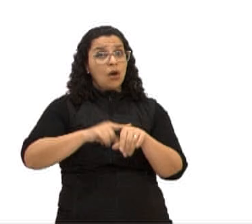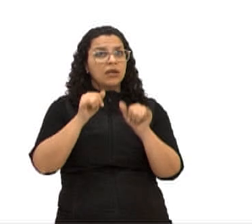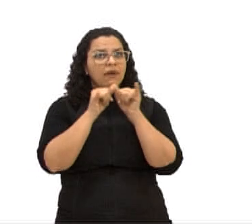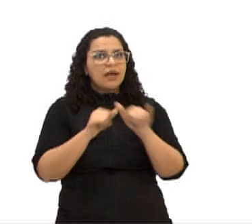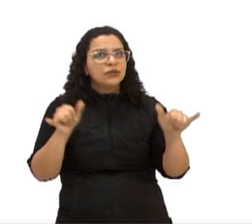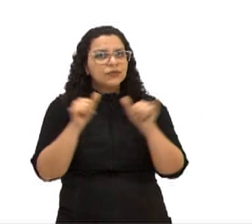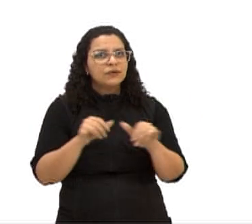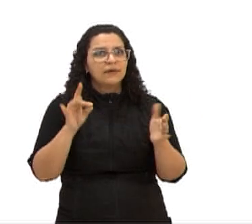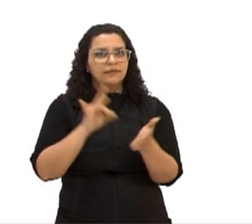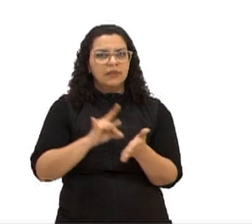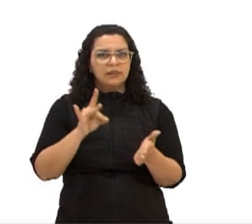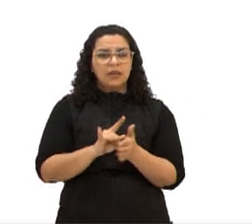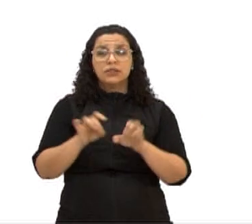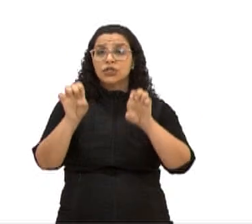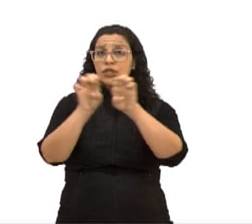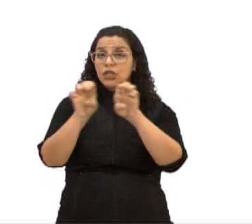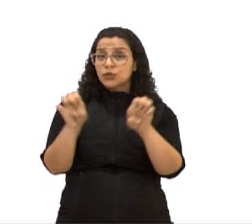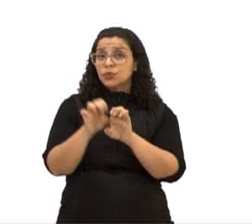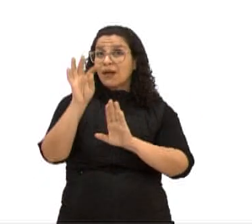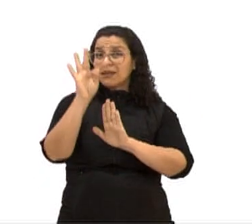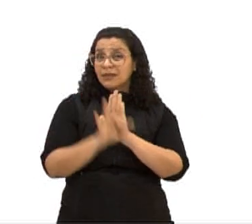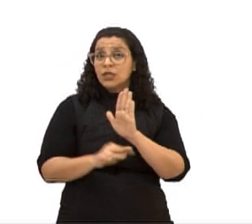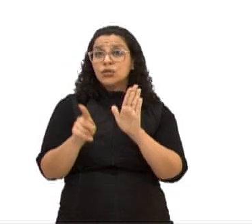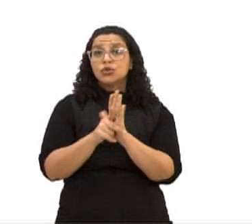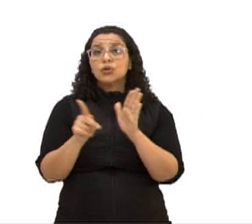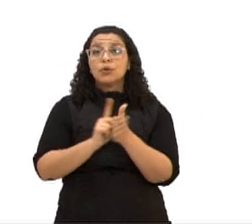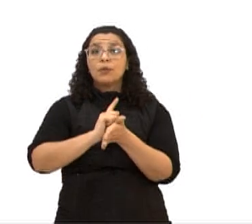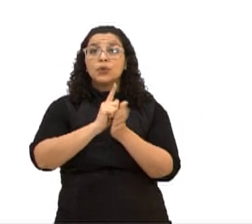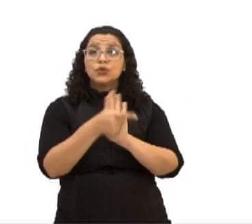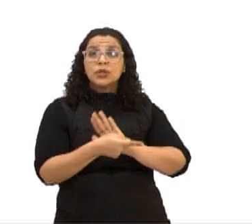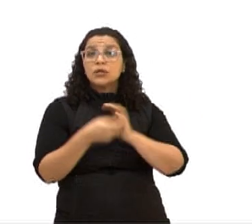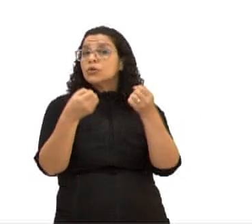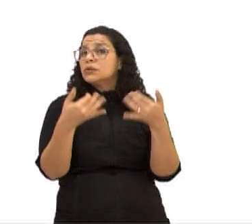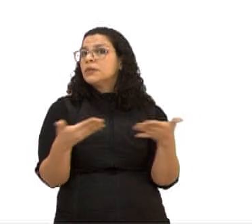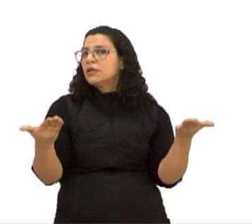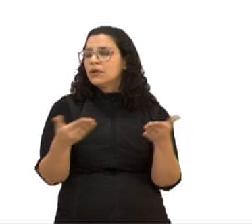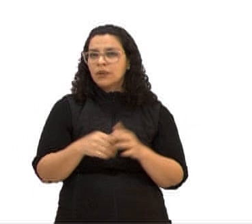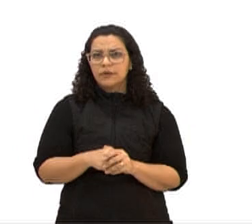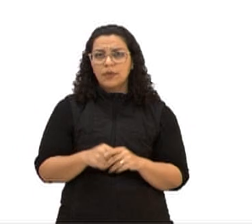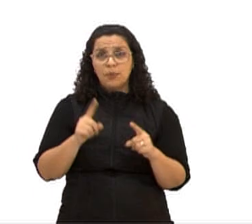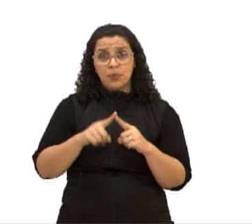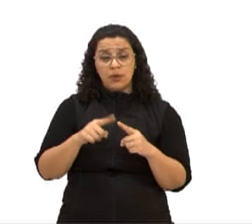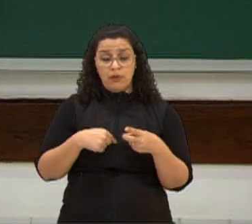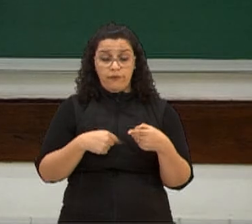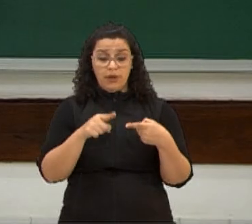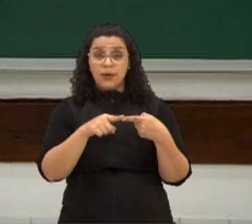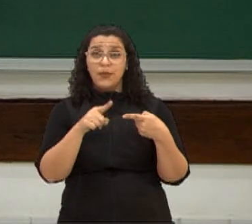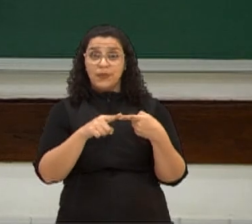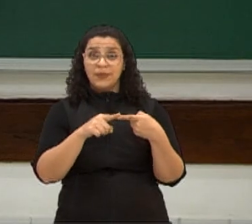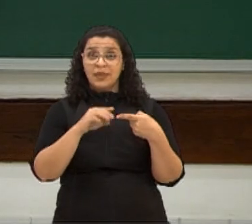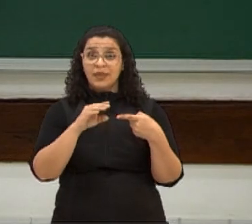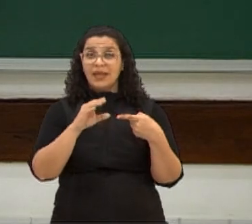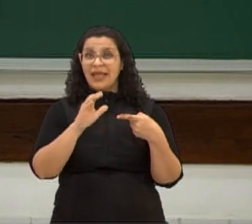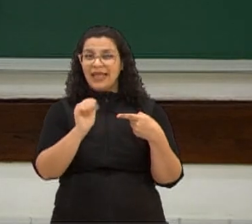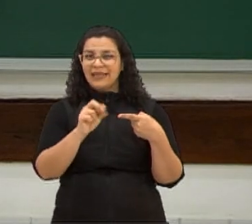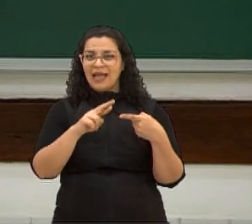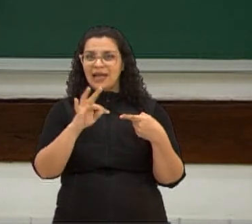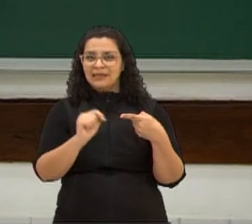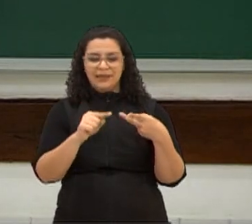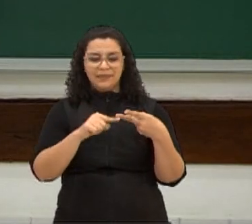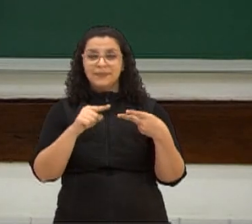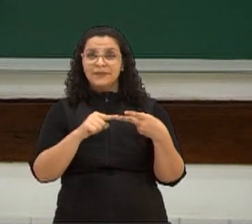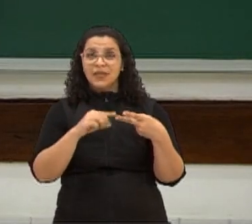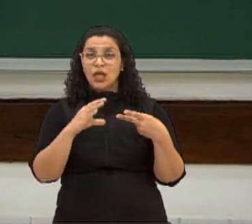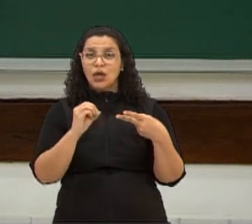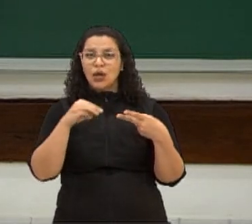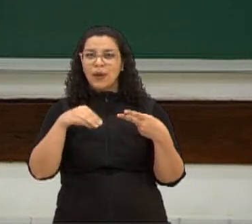publicação. Qual é a estrutura textual dos gêneros em questão? Porque, professor, você disse que possui a